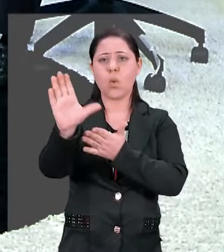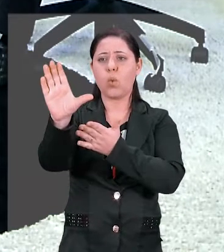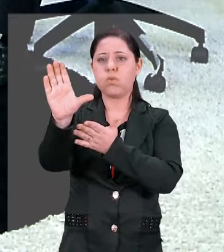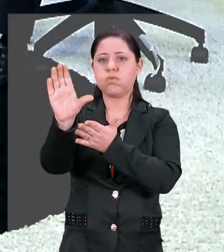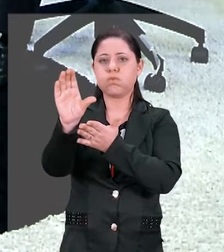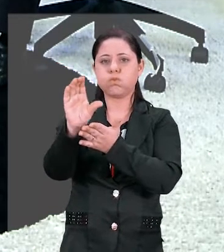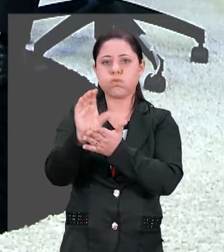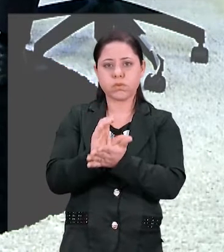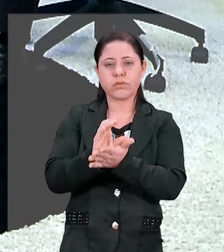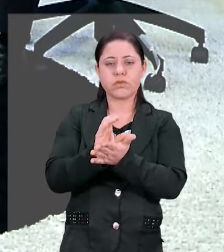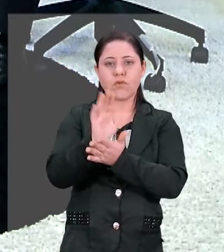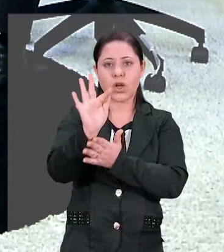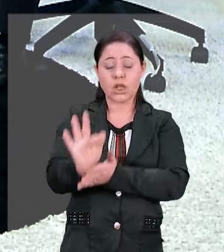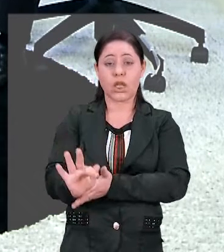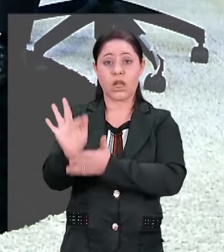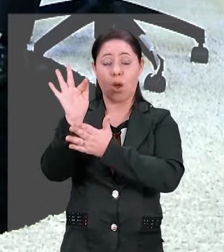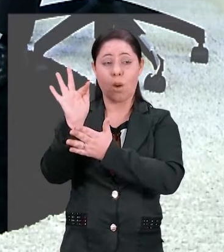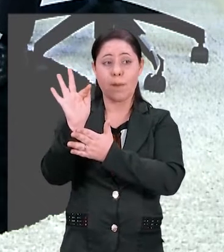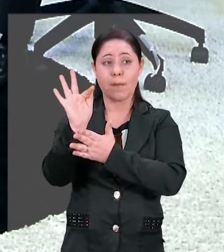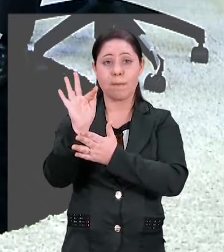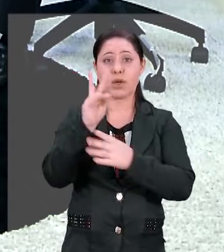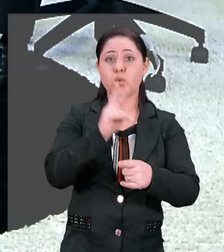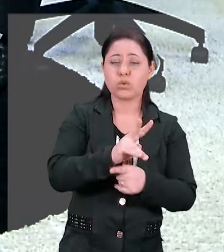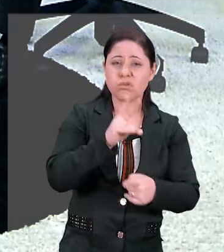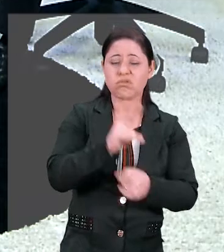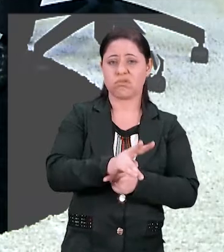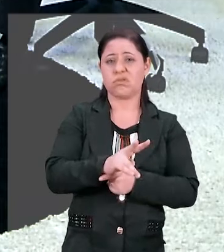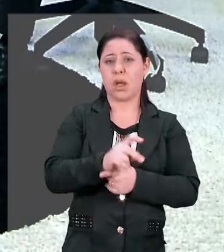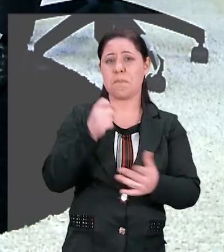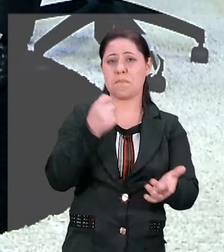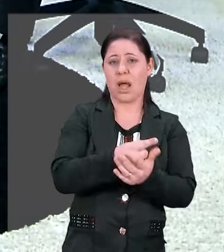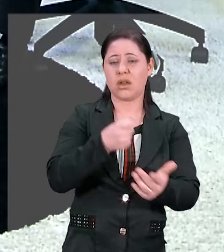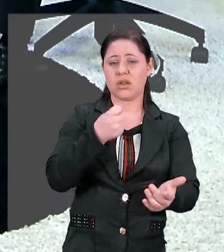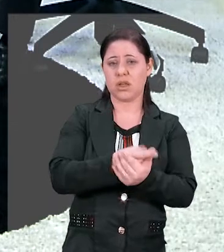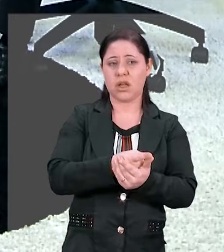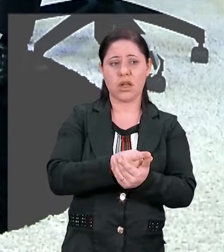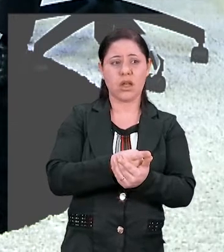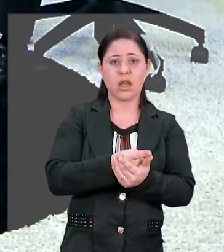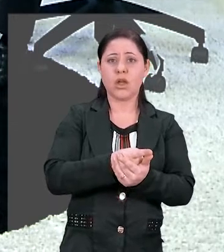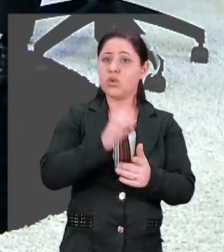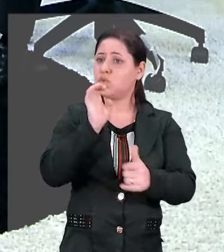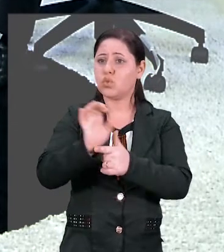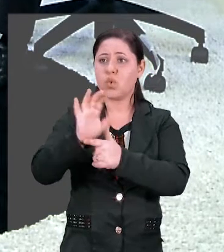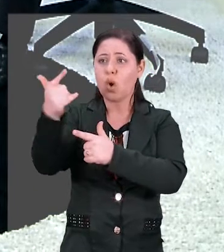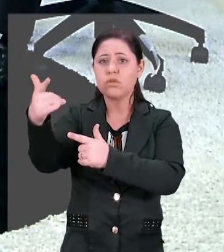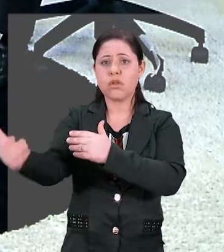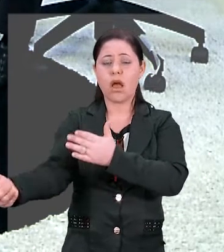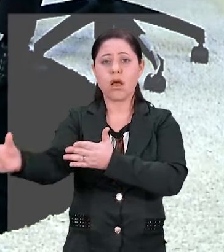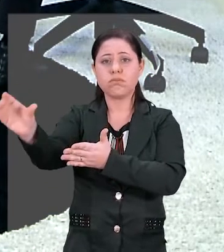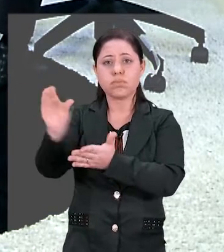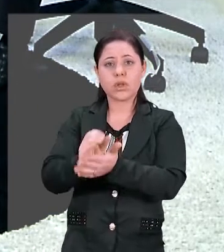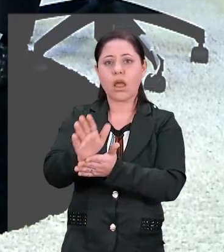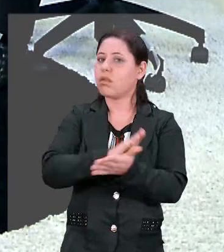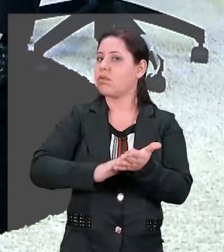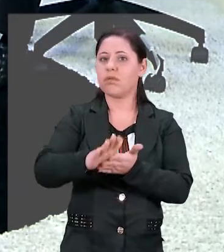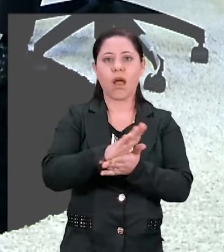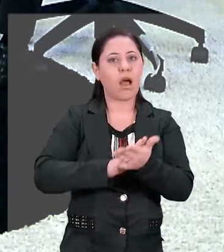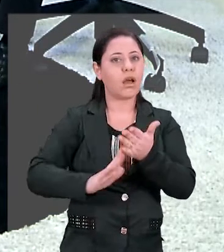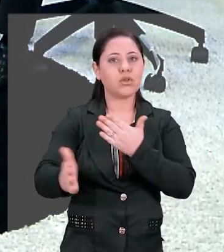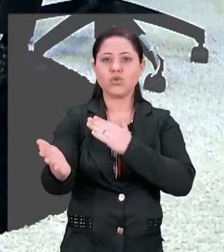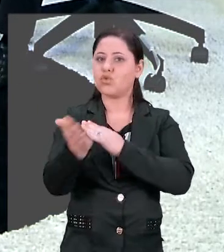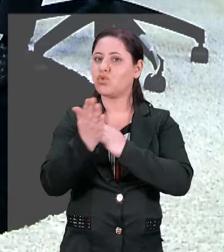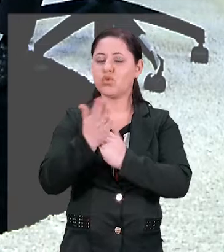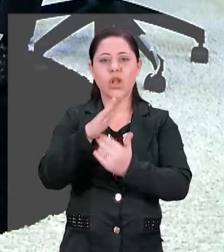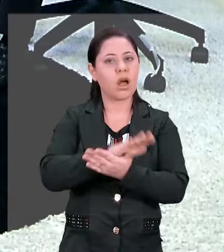justamente suprir, nem dos estados que esses criminosos pertencem, né? Não vem nenhuma ajuda de custo, não vem absolutamente nada. O que vocês pretendem